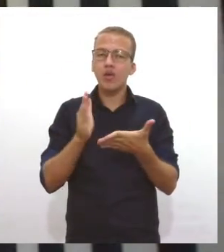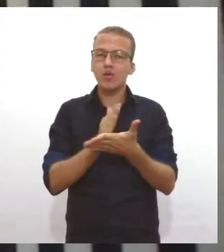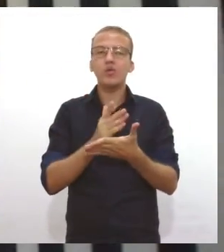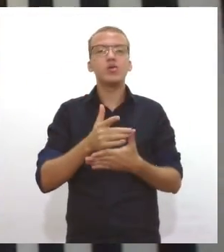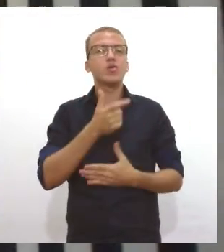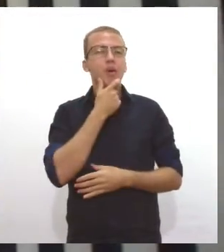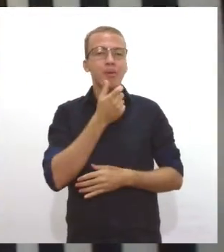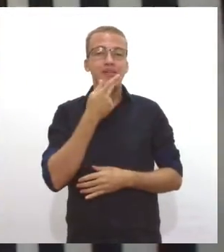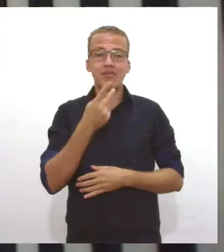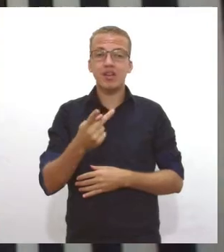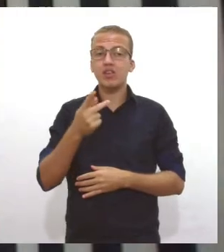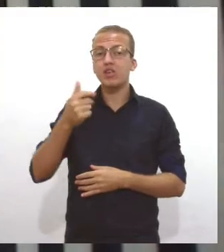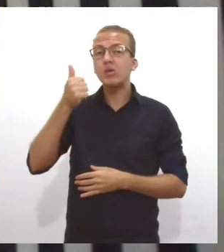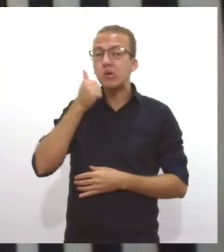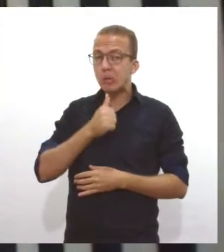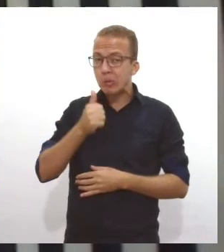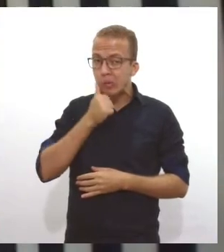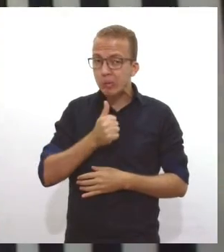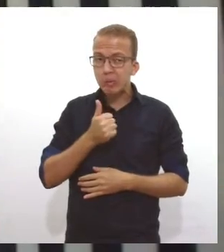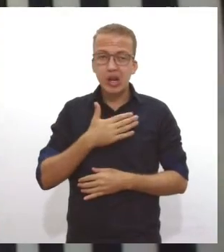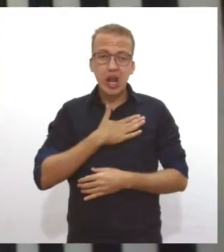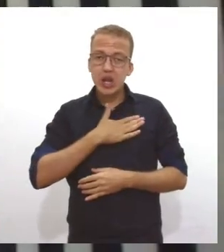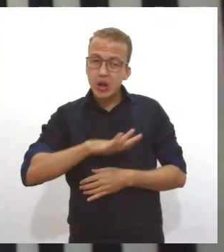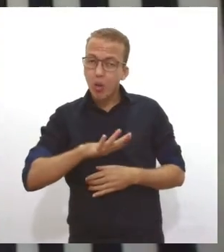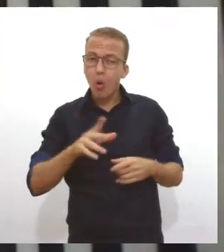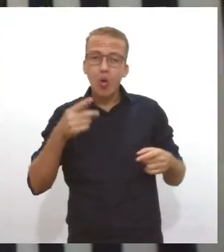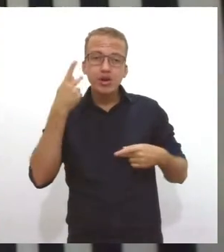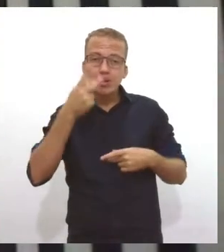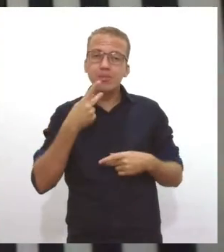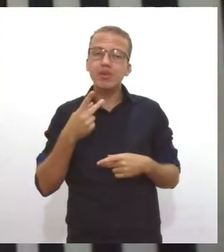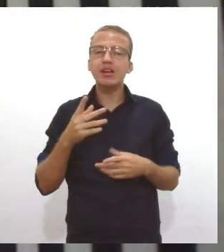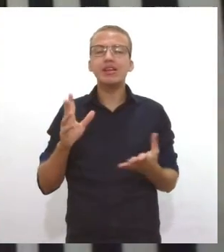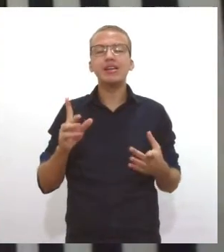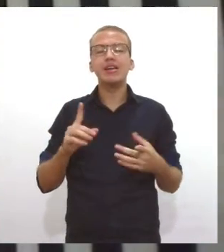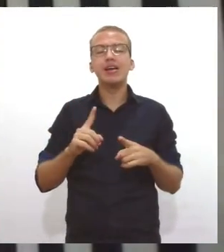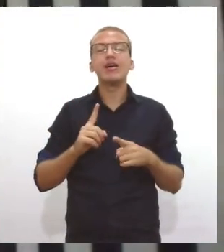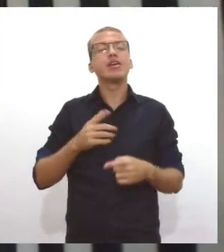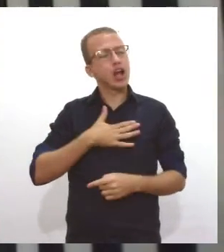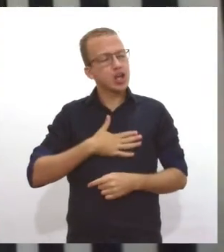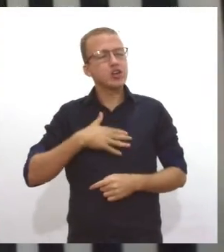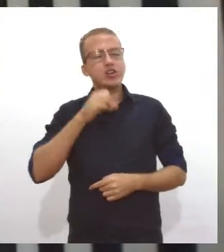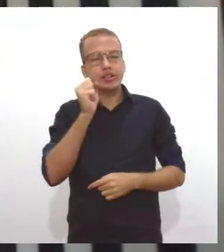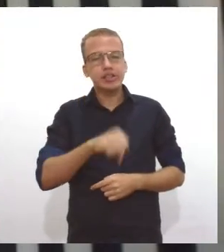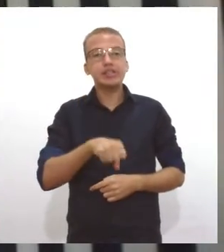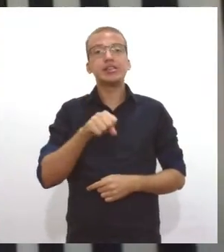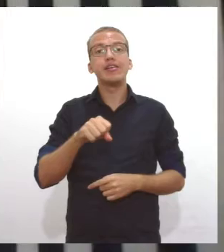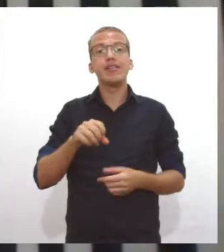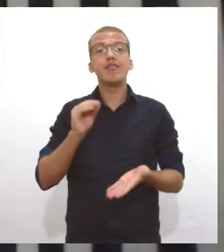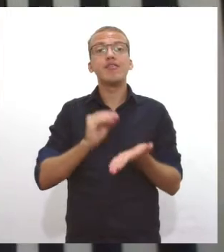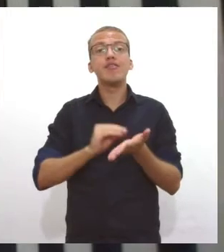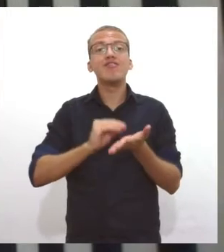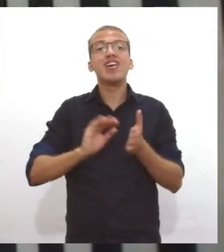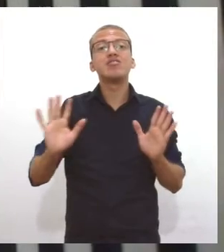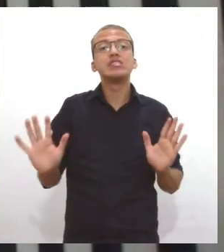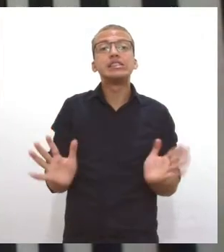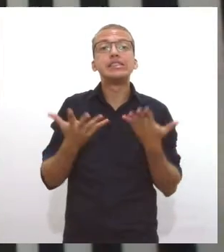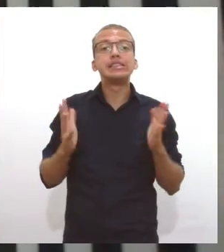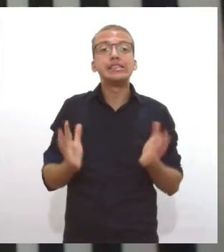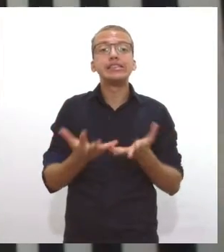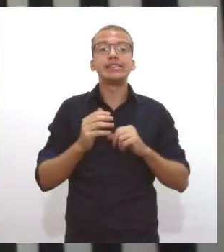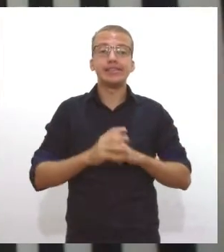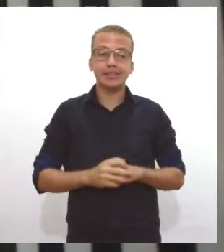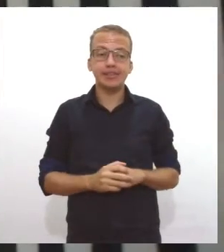gosta de política assim é que elas são muito pouco incentivados E como eu acabei de falar como essa poderia ter sido